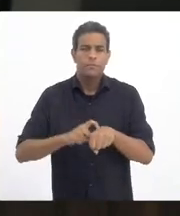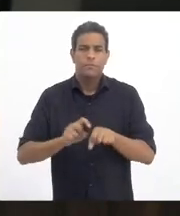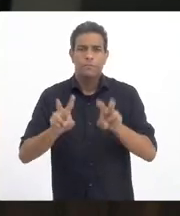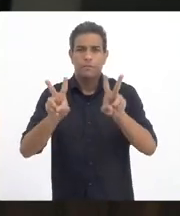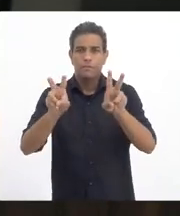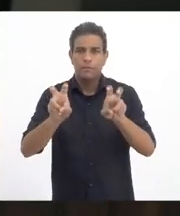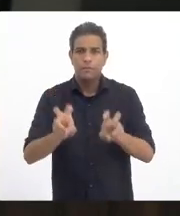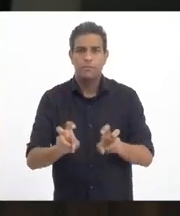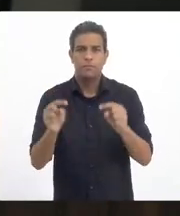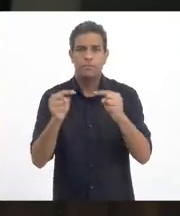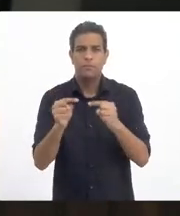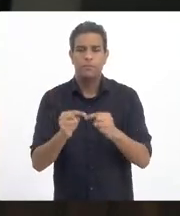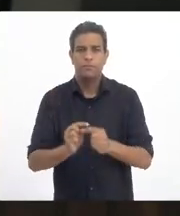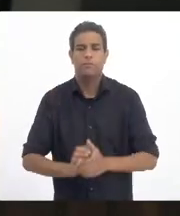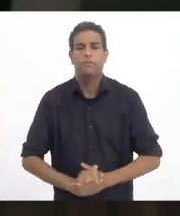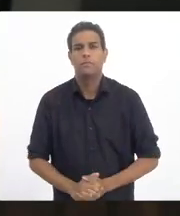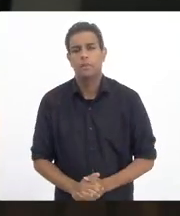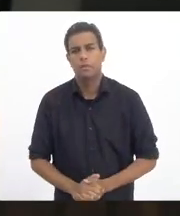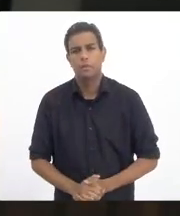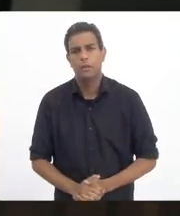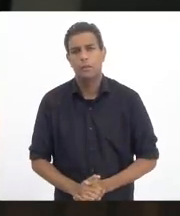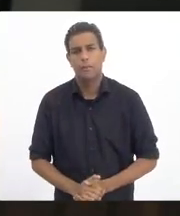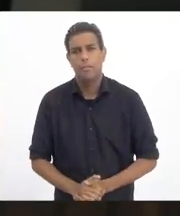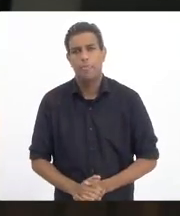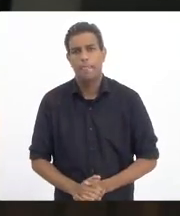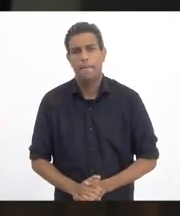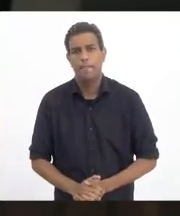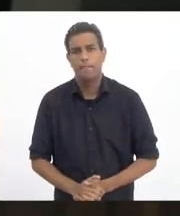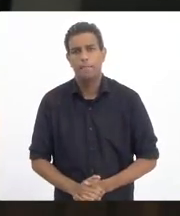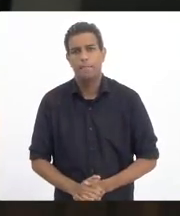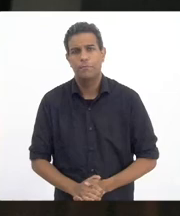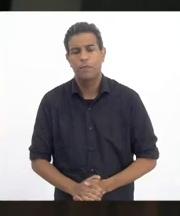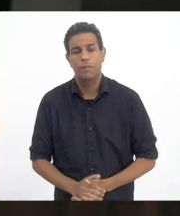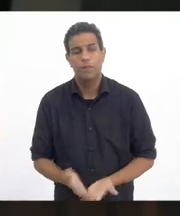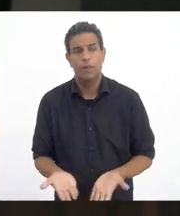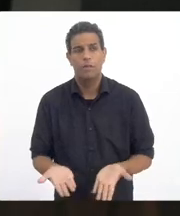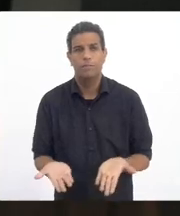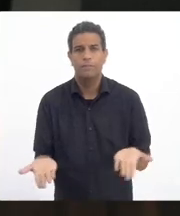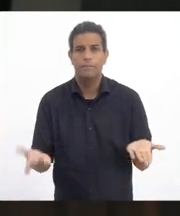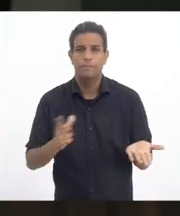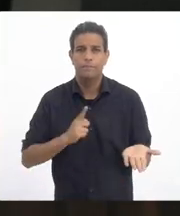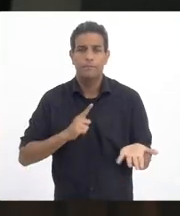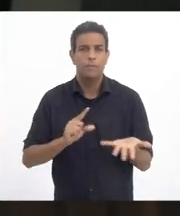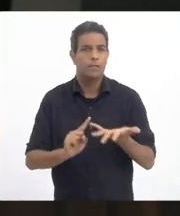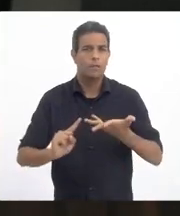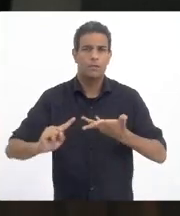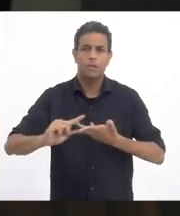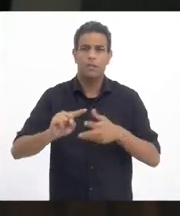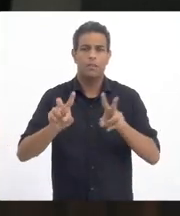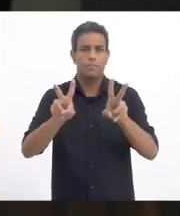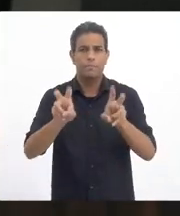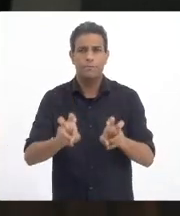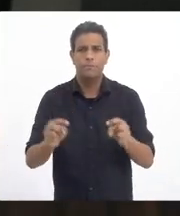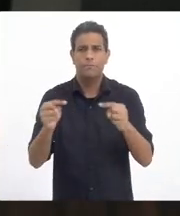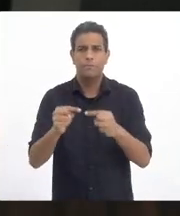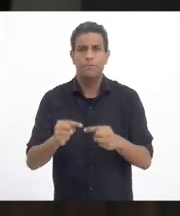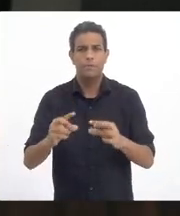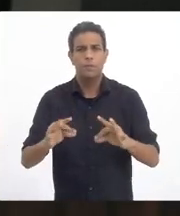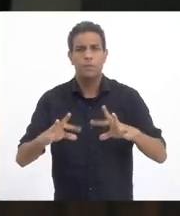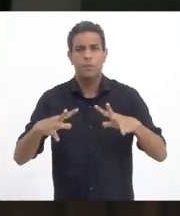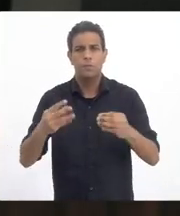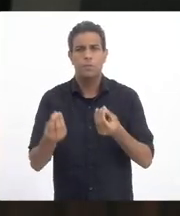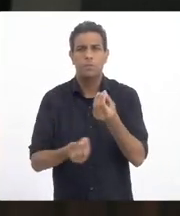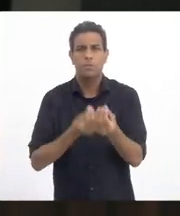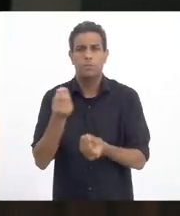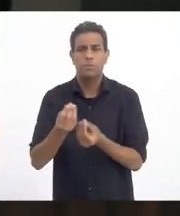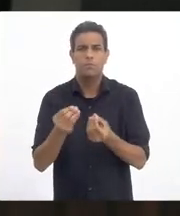inscritos. Eu manifestei isso na segunda-feira, então eu tenho alguns que não farão uso da